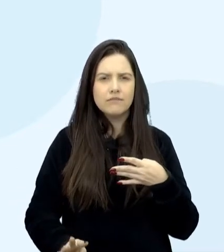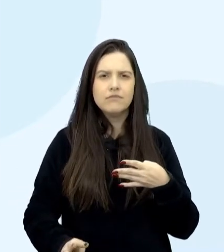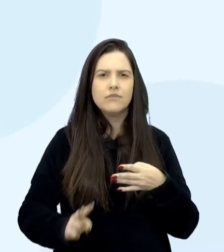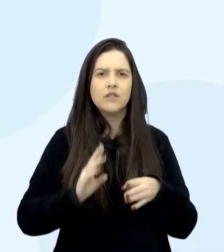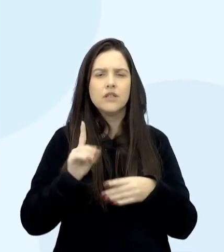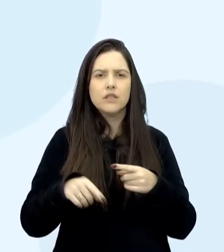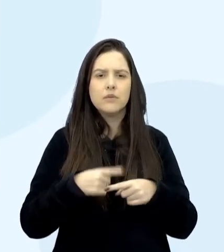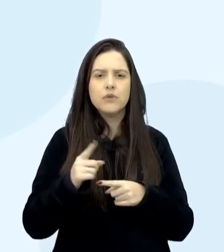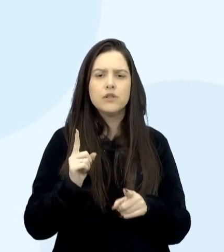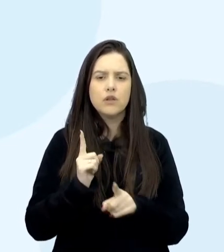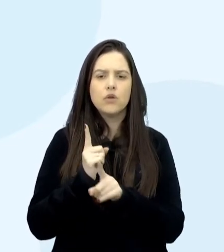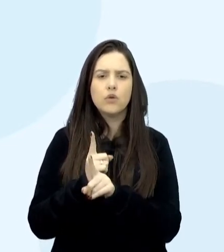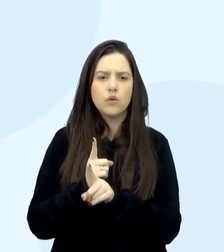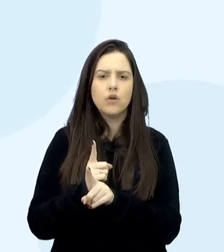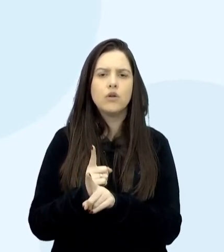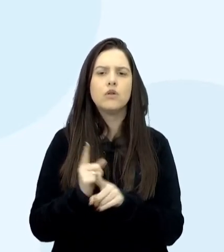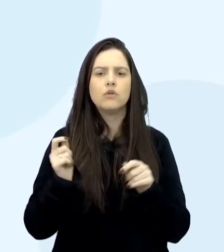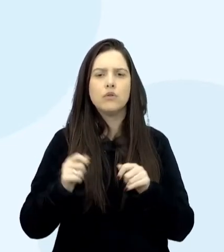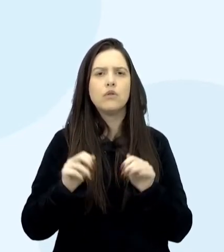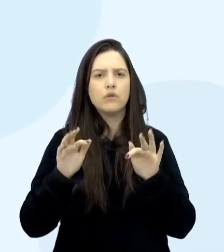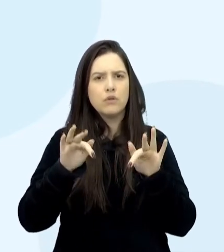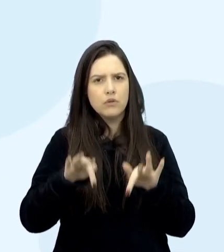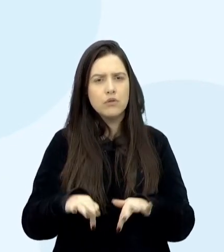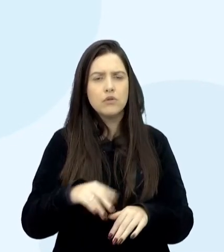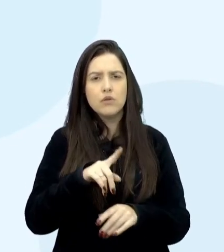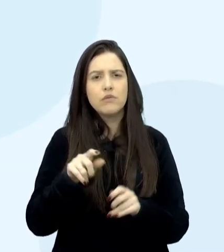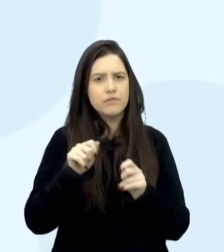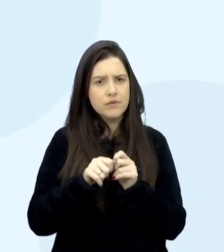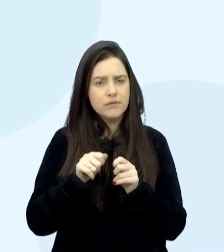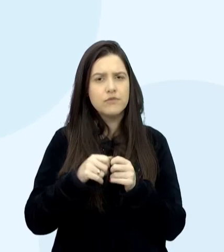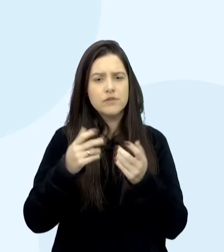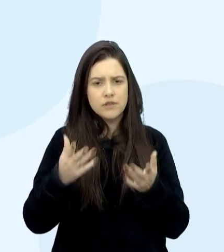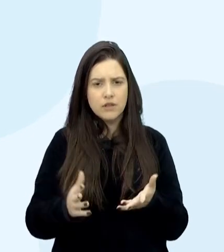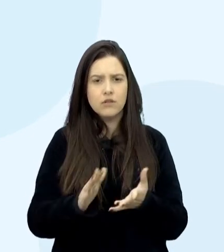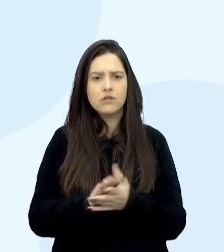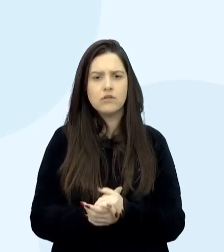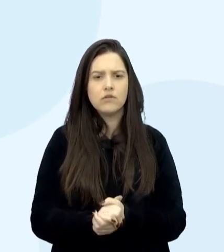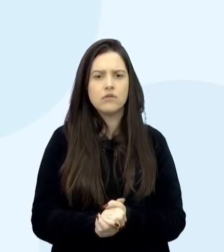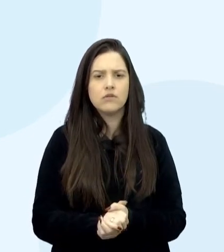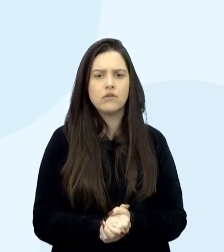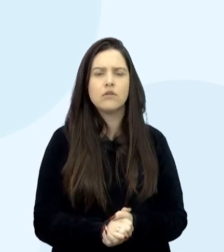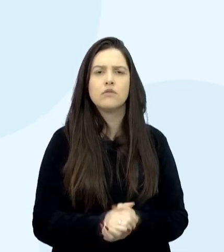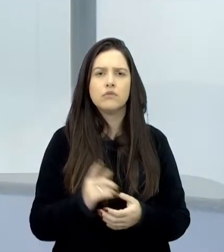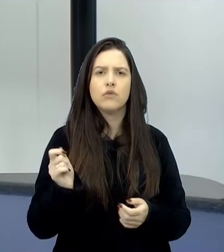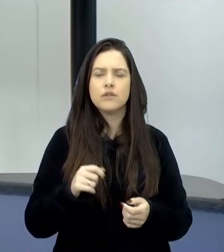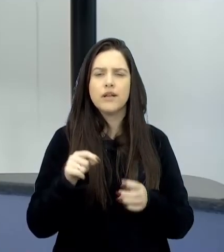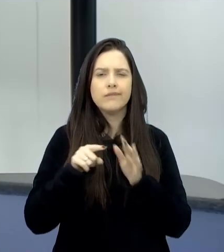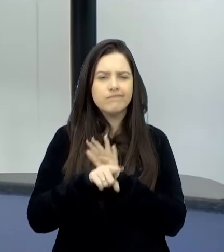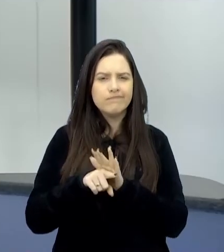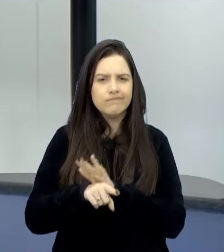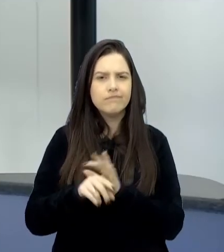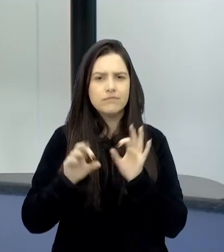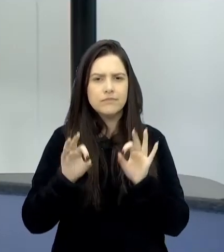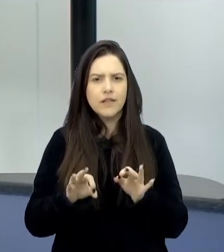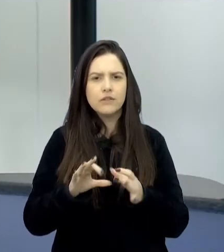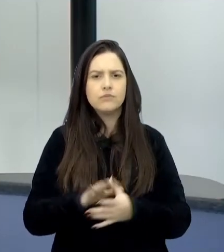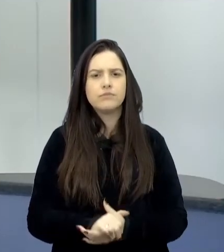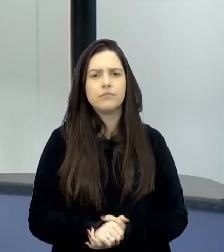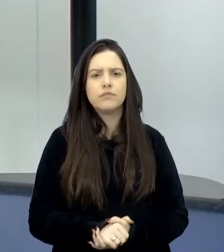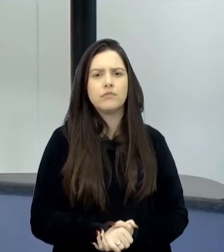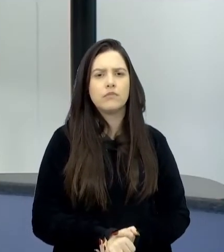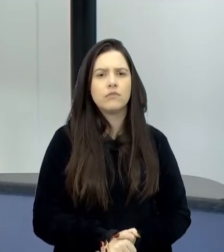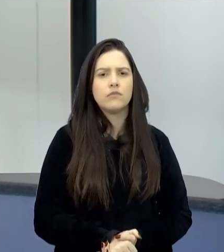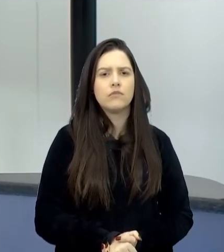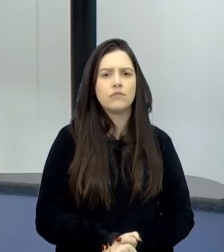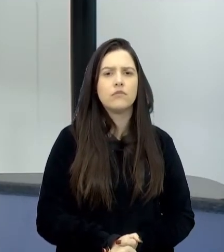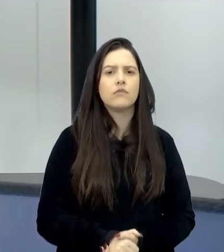inclua o gráfico. Se der tempo no final, eu vou fazer para você este gráfico aí, tá certo? Então,